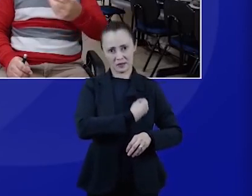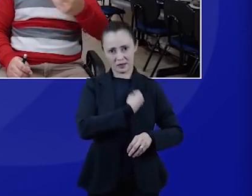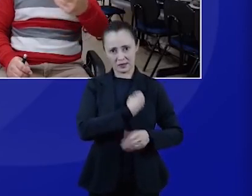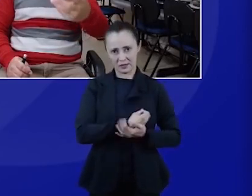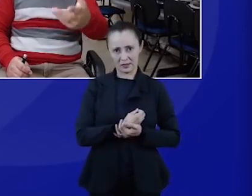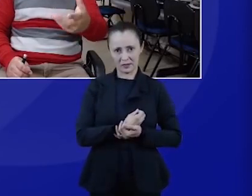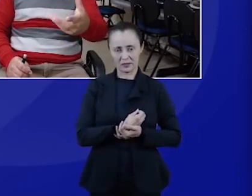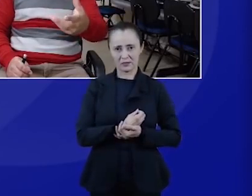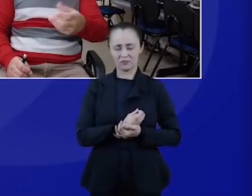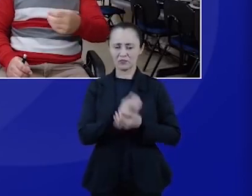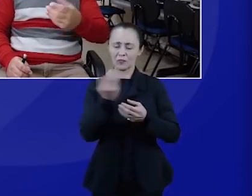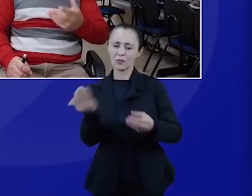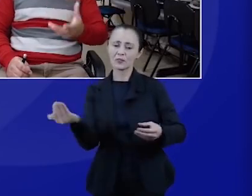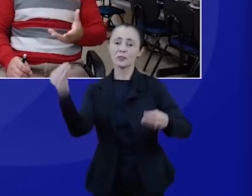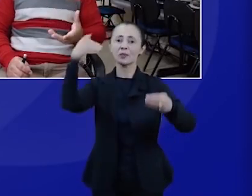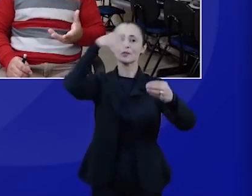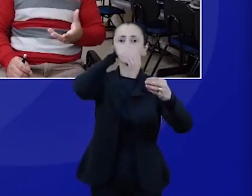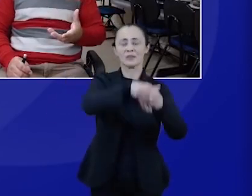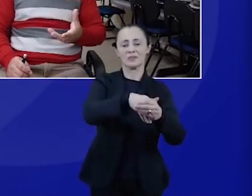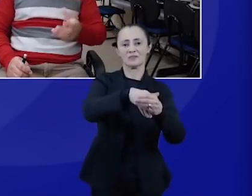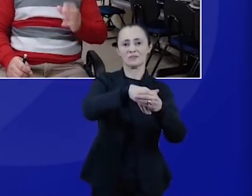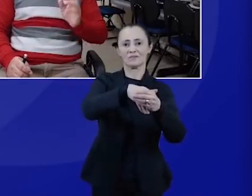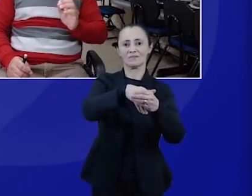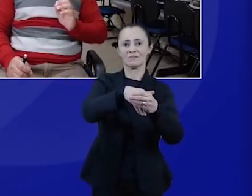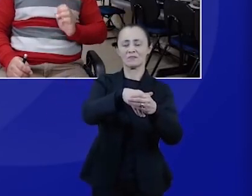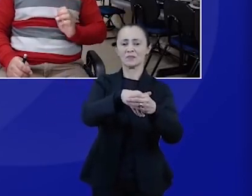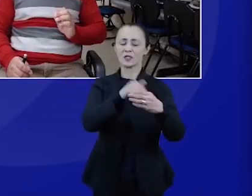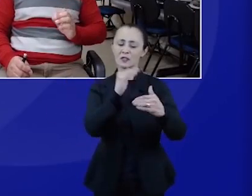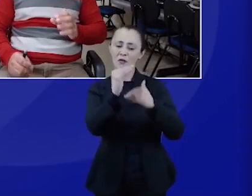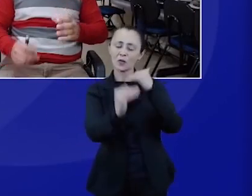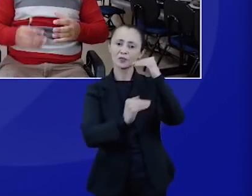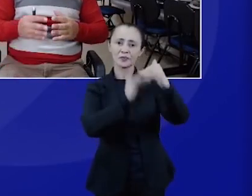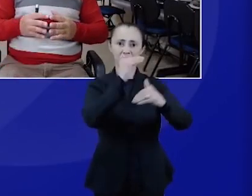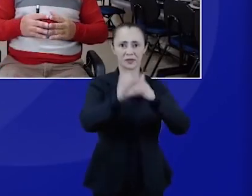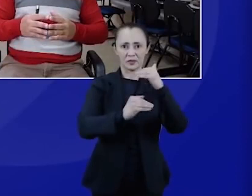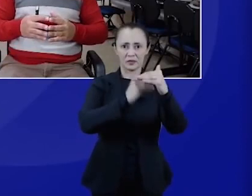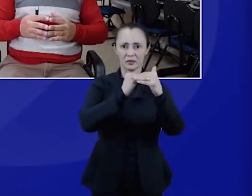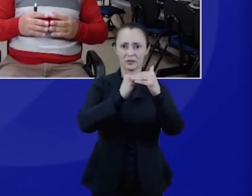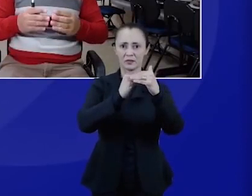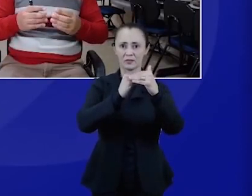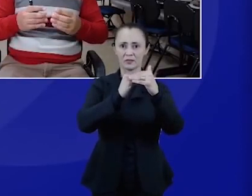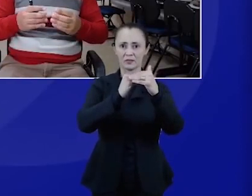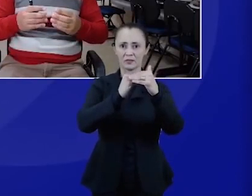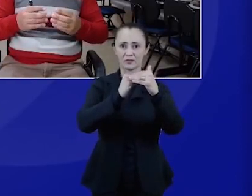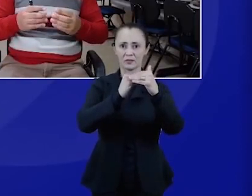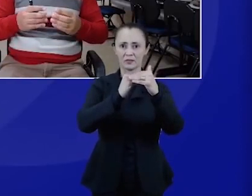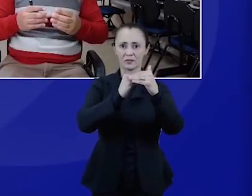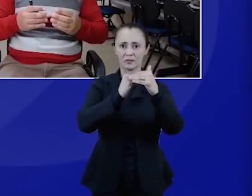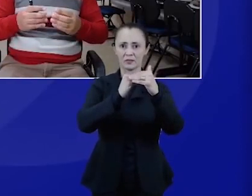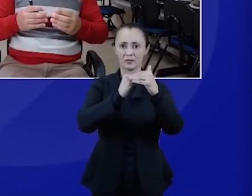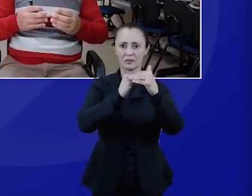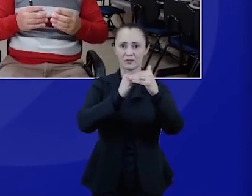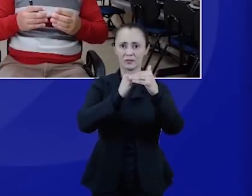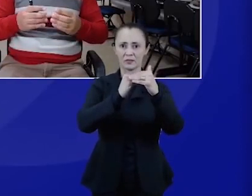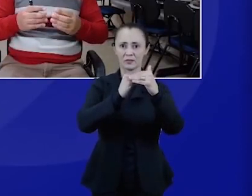Somos constitutivo desse diálogo. No parágrafo 3, nós percebemos